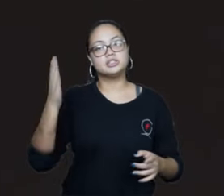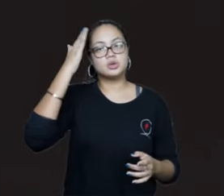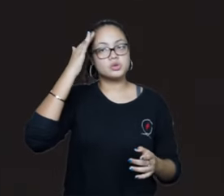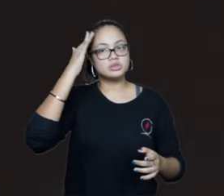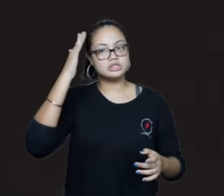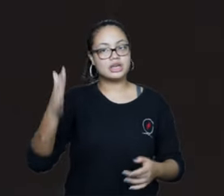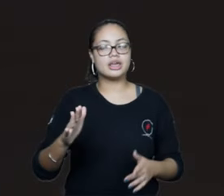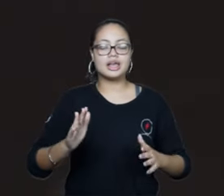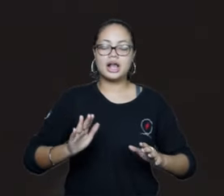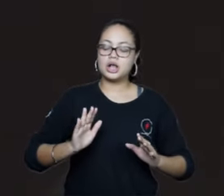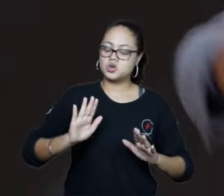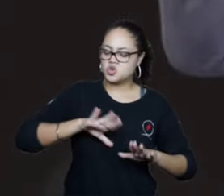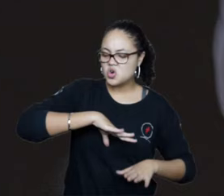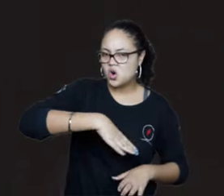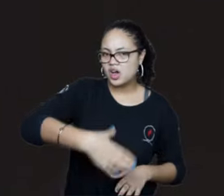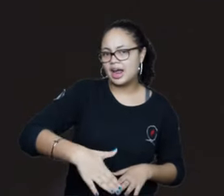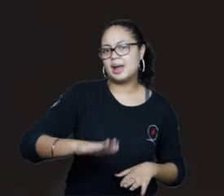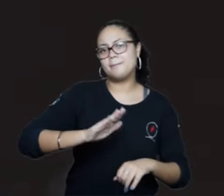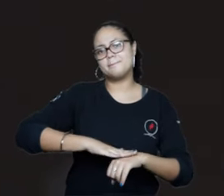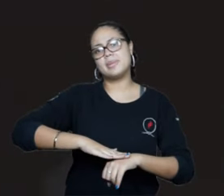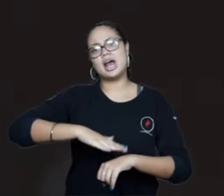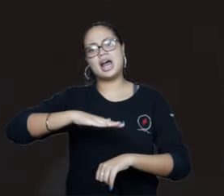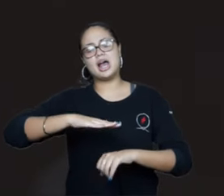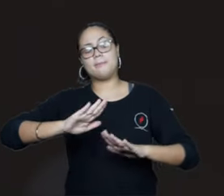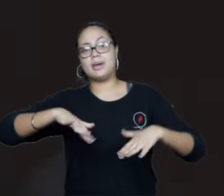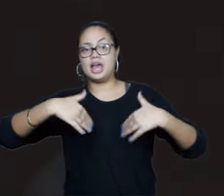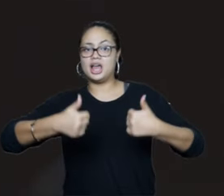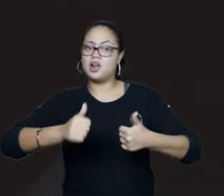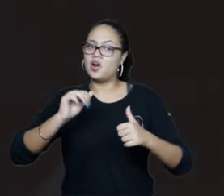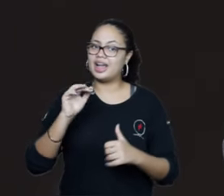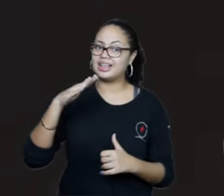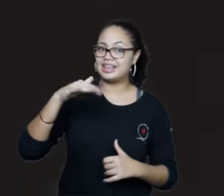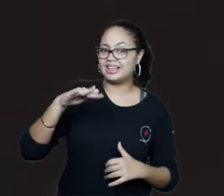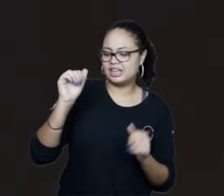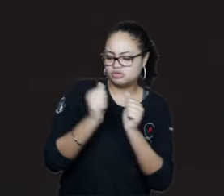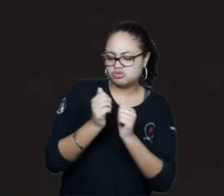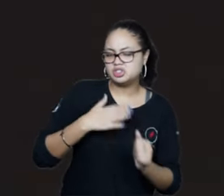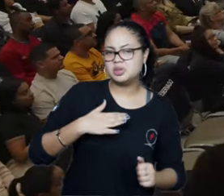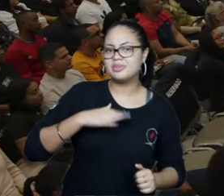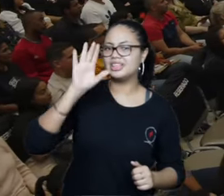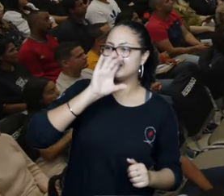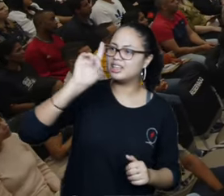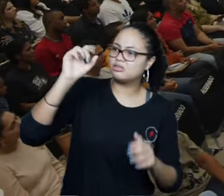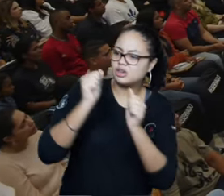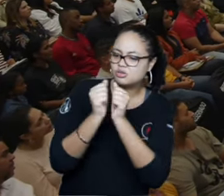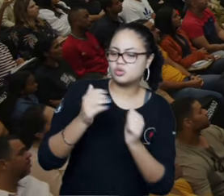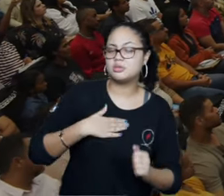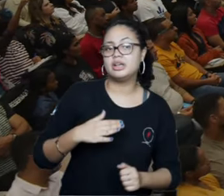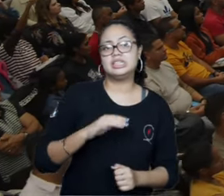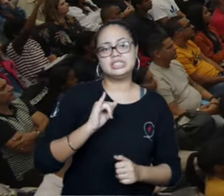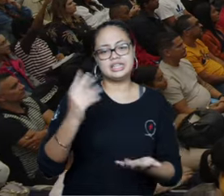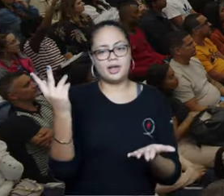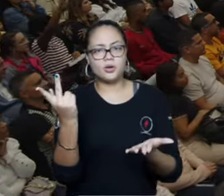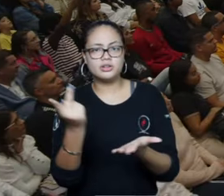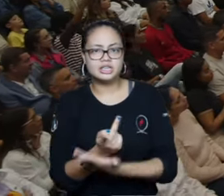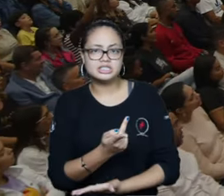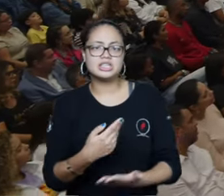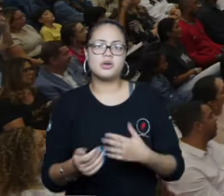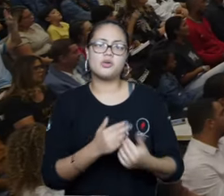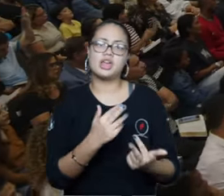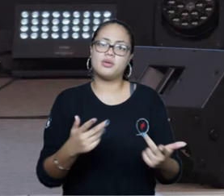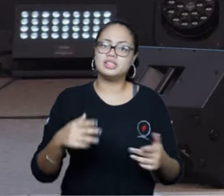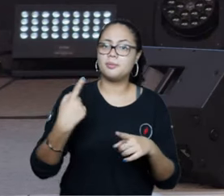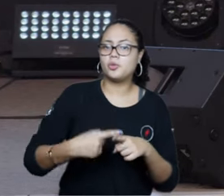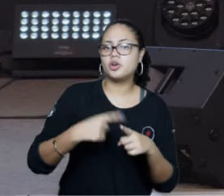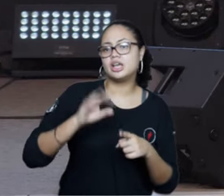uma hora é o que está comigo Deus está comigo se me acontecer alguma coisa porque Deus tem um propósito